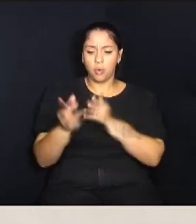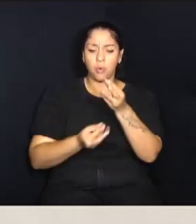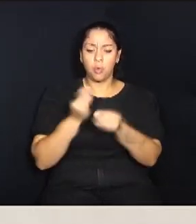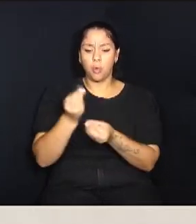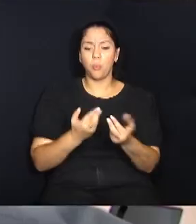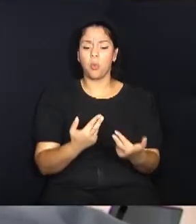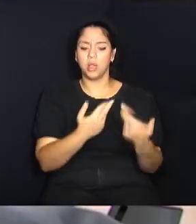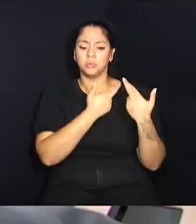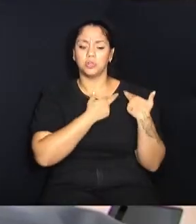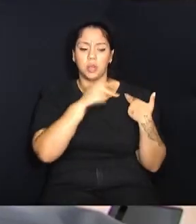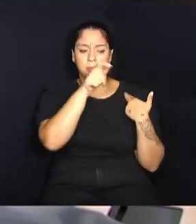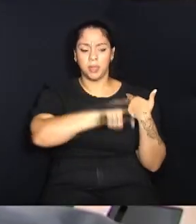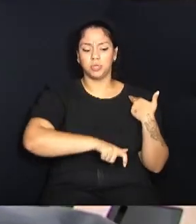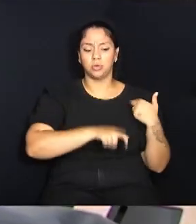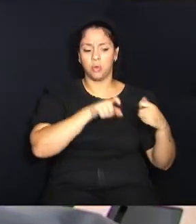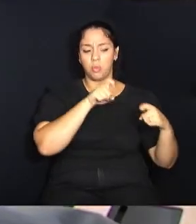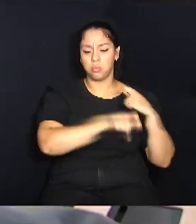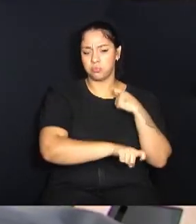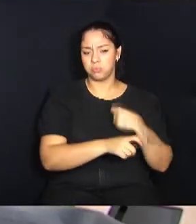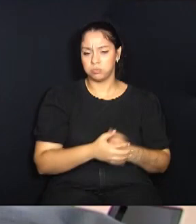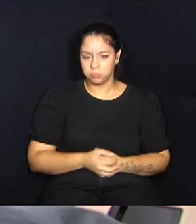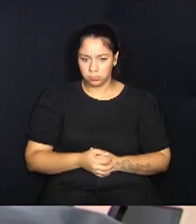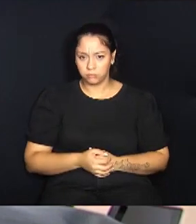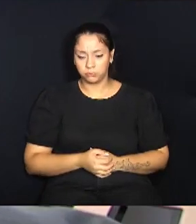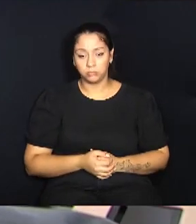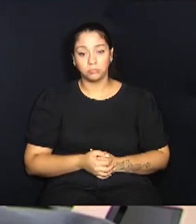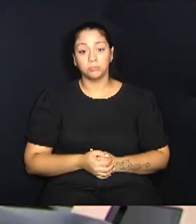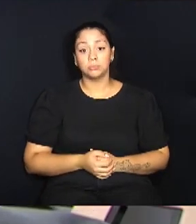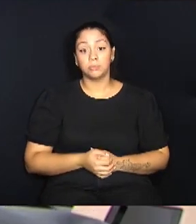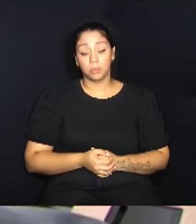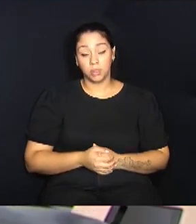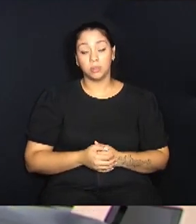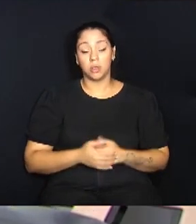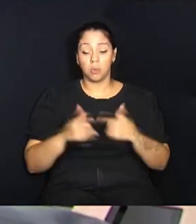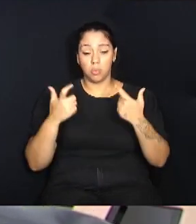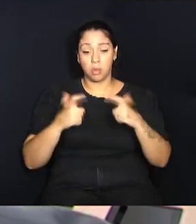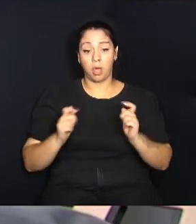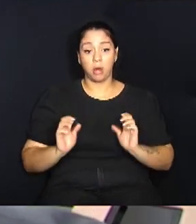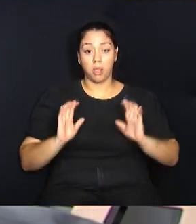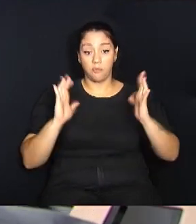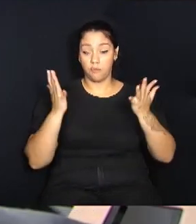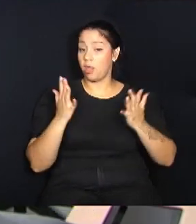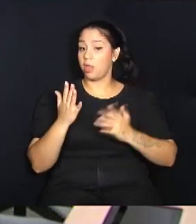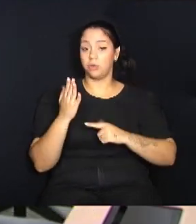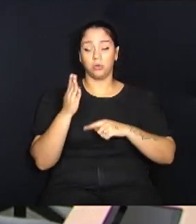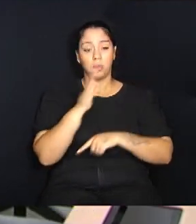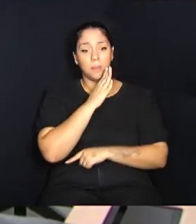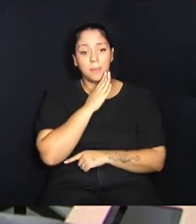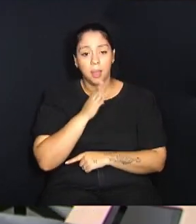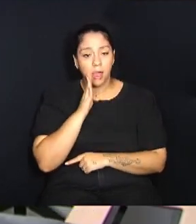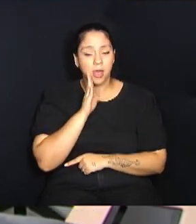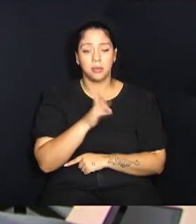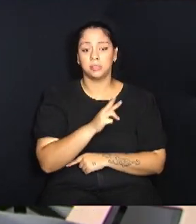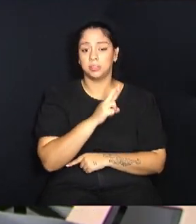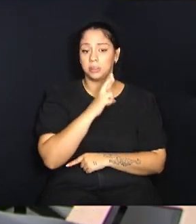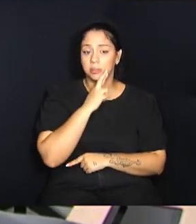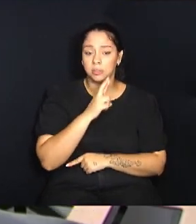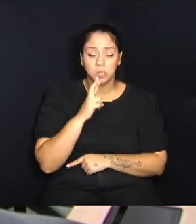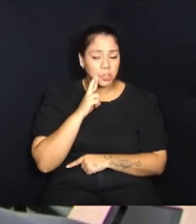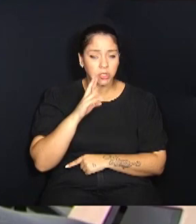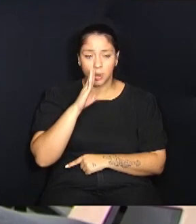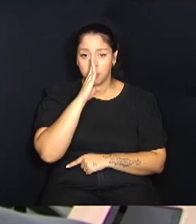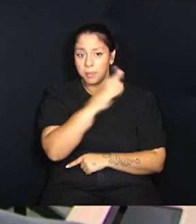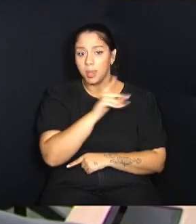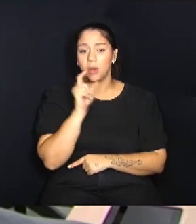responsabilizar o agressor. Basicamente, os estabelecimentos, aí são casas noturnas, bares, restaurantes, primeiramente ele tem